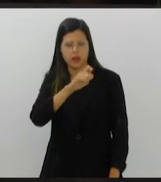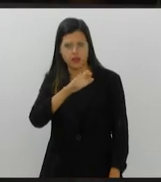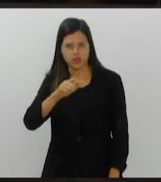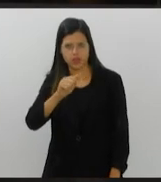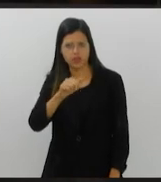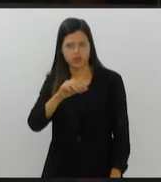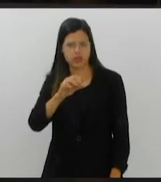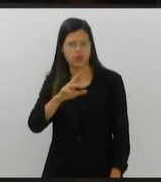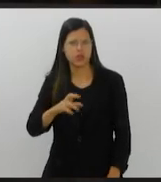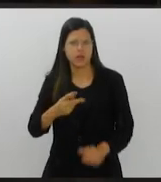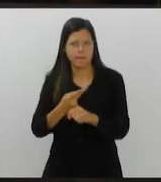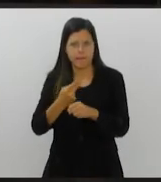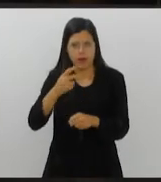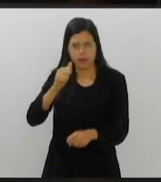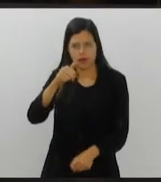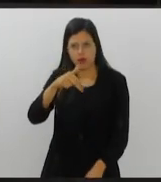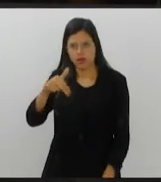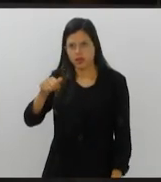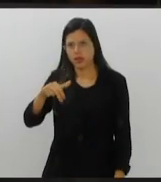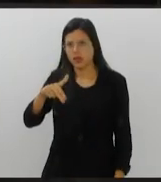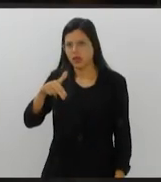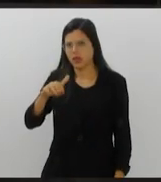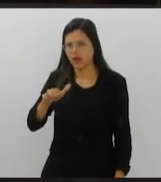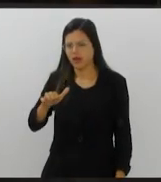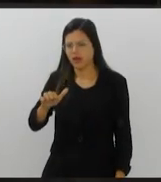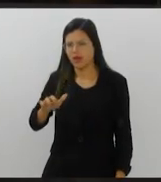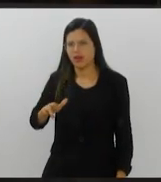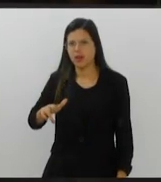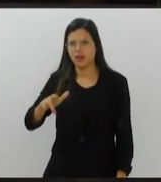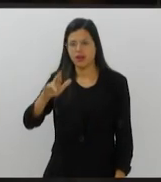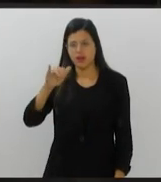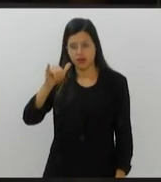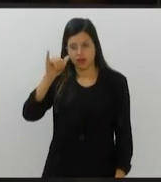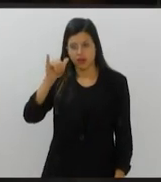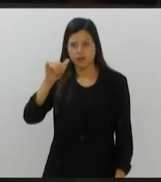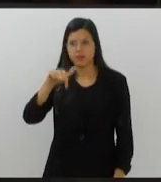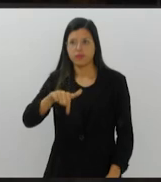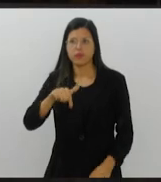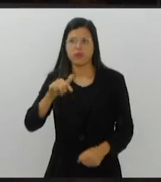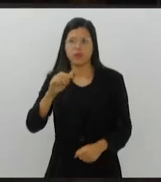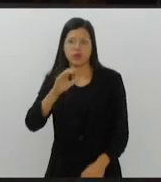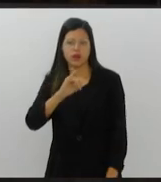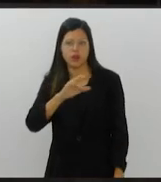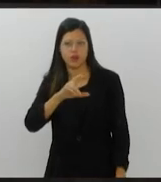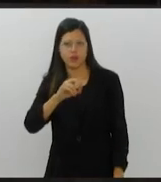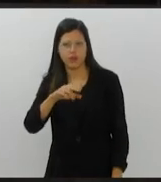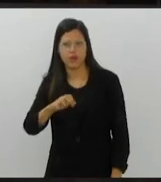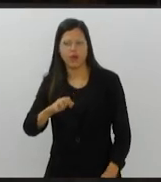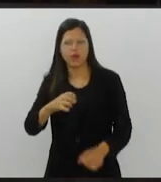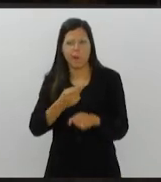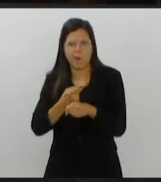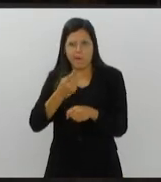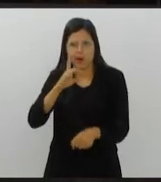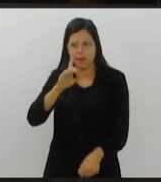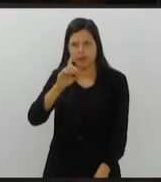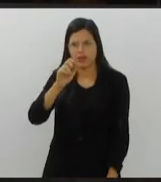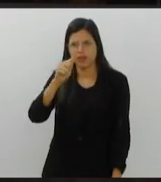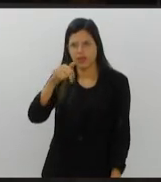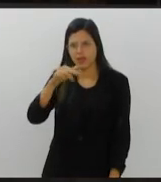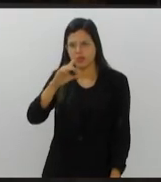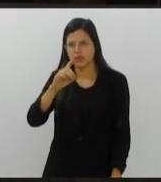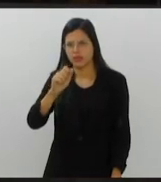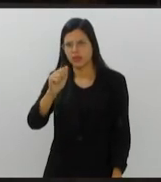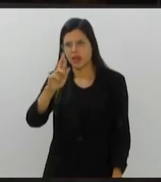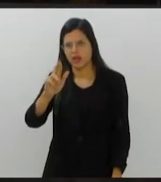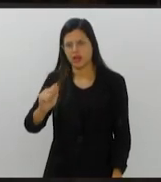o prêmio Ana Nery da Saúde, e a senhora Ivone Ferreira Caetano, com o prêmio Dandara. Além